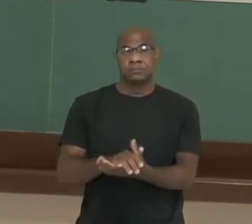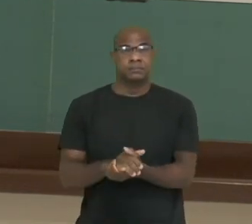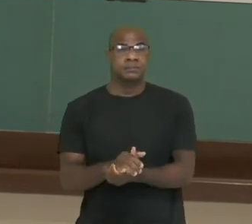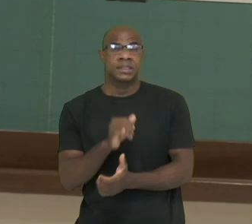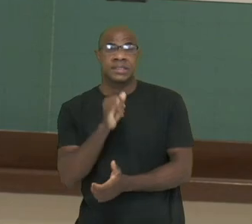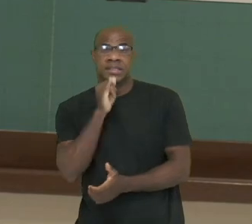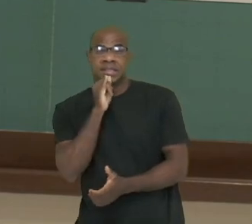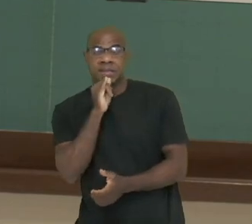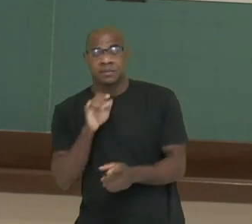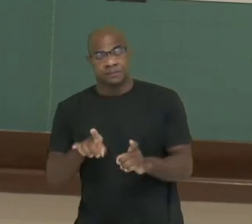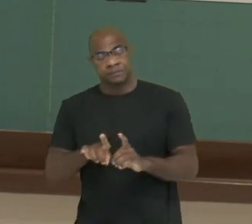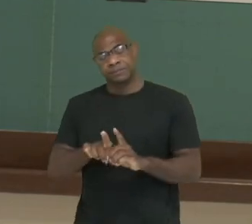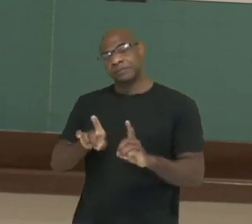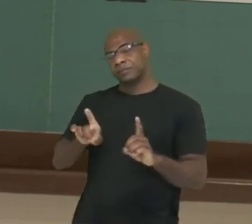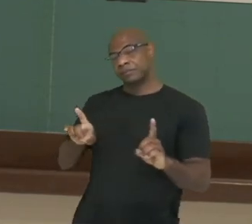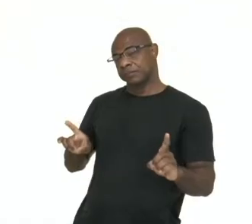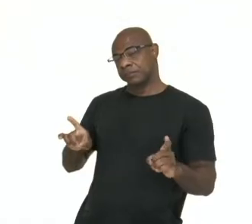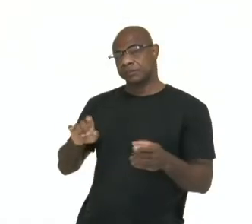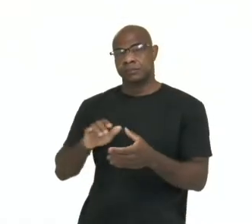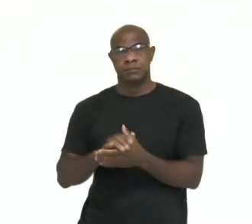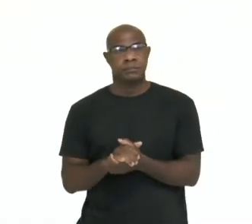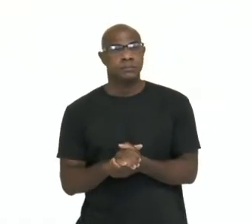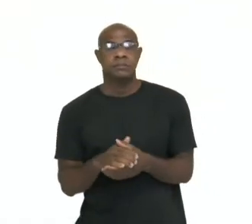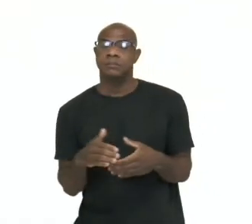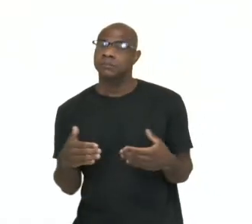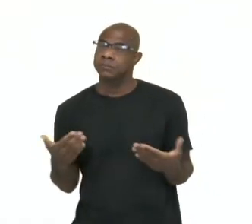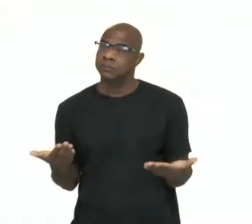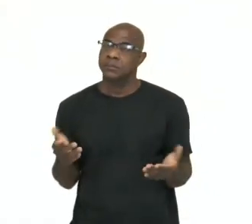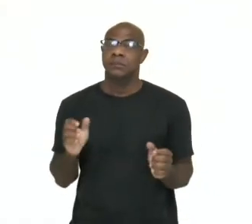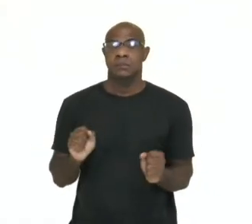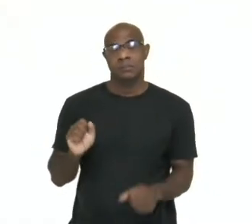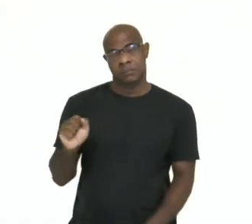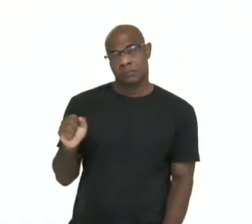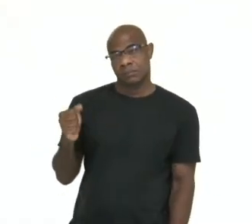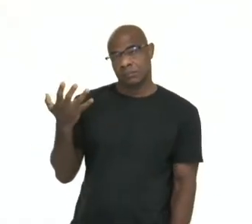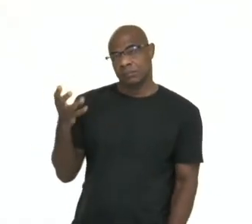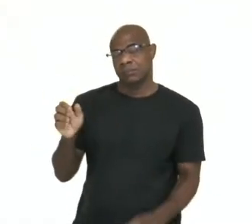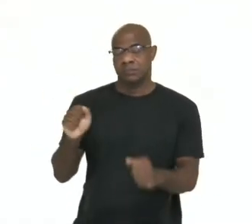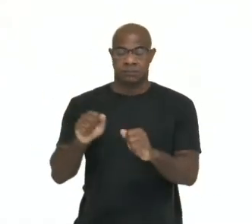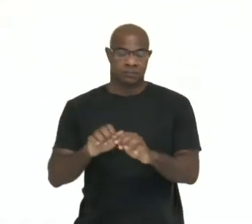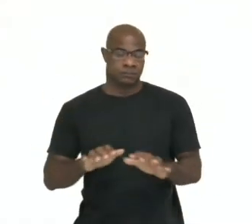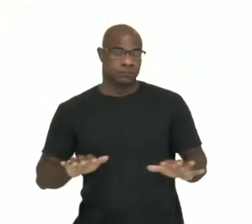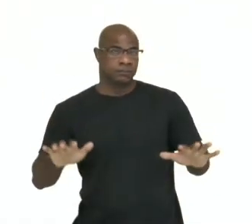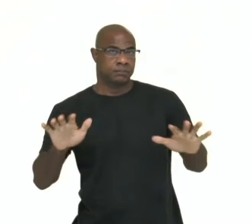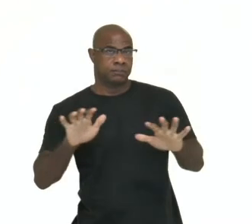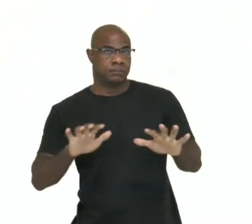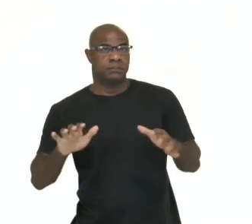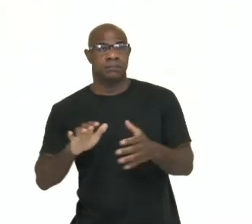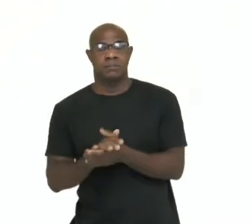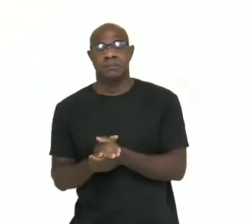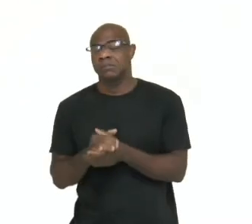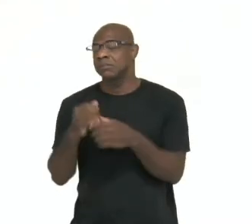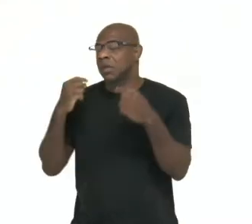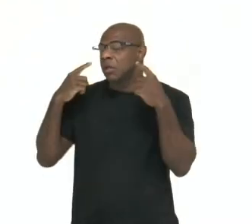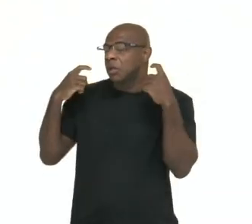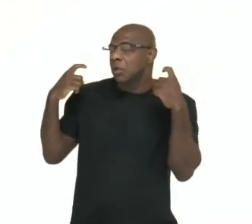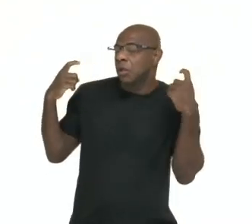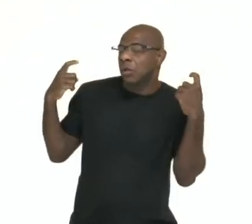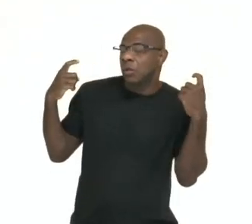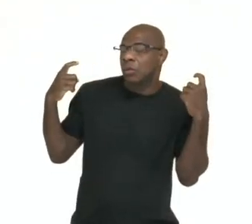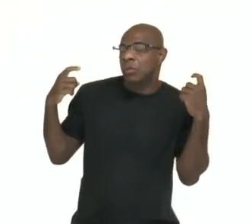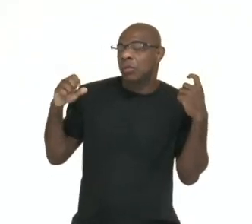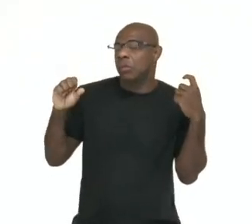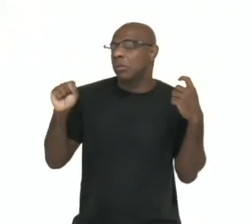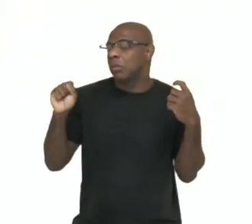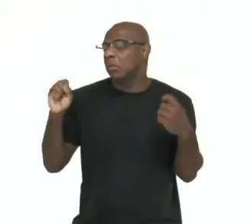desse distanciamento brechtiniano. Então, podem ocorrer através do cenário, né, dos sons, o cenário que é trocado à vista